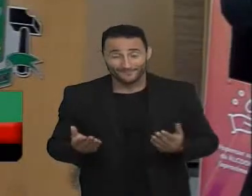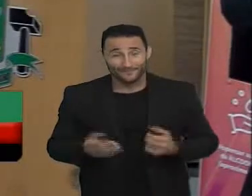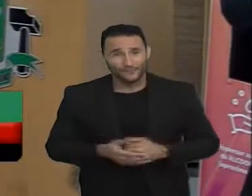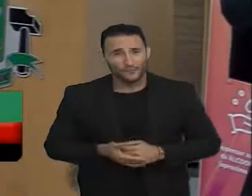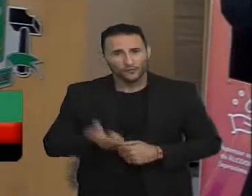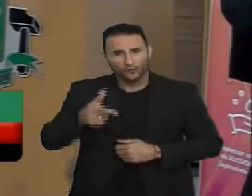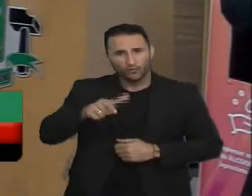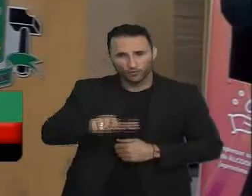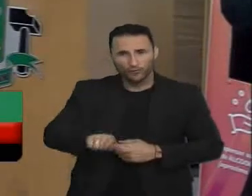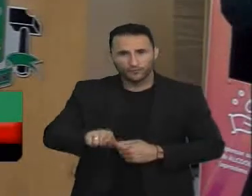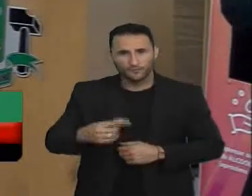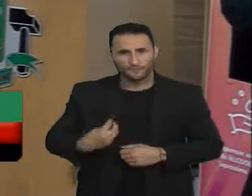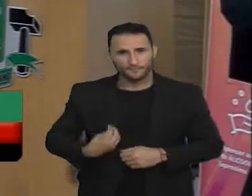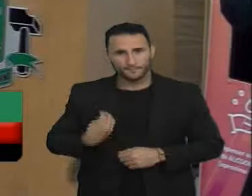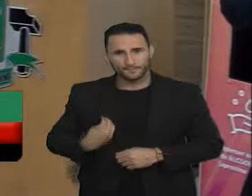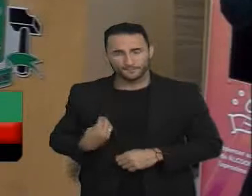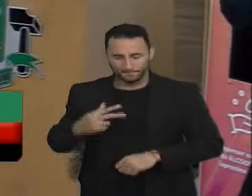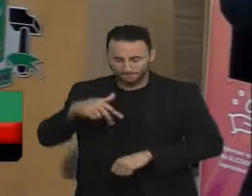Novamente aqui.